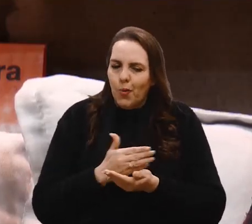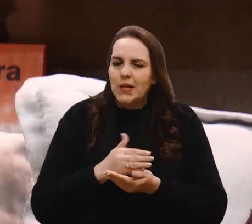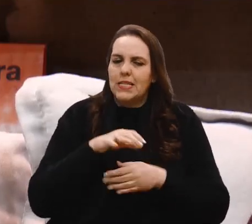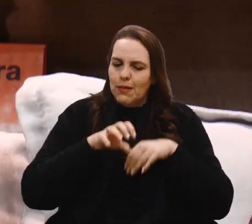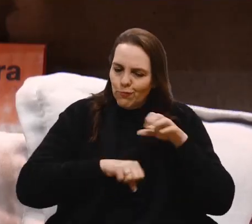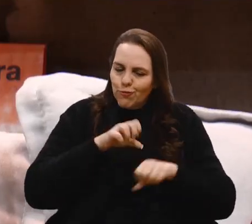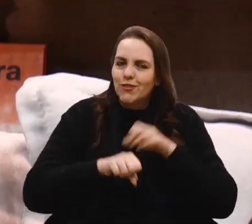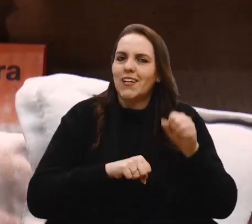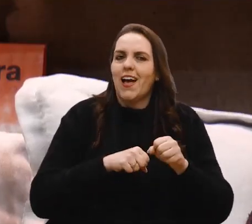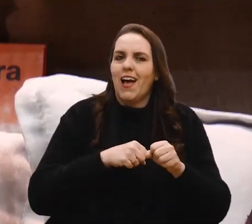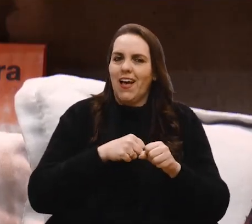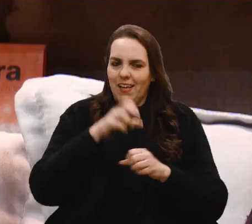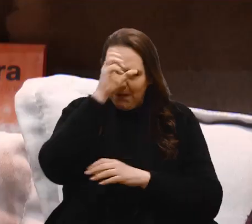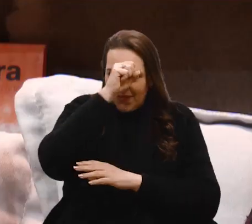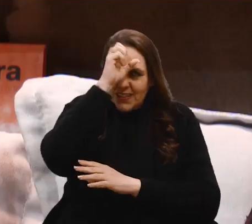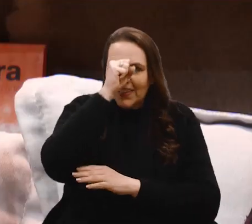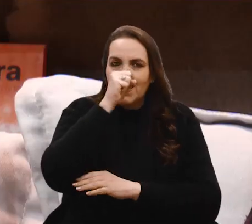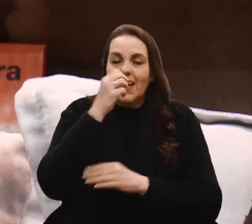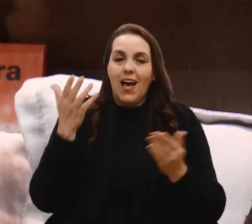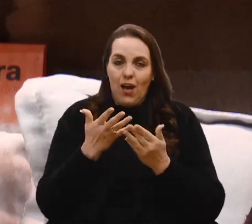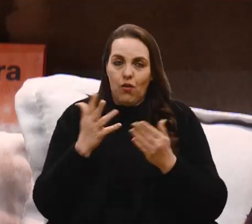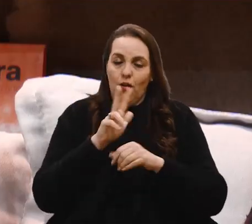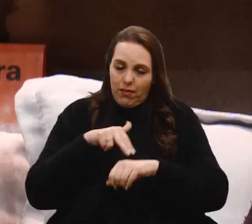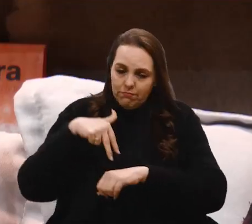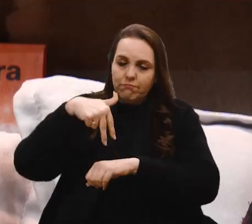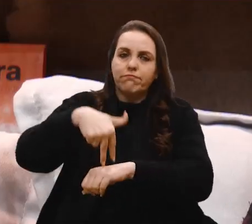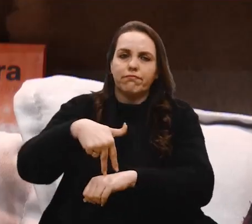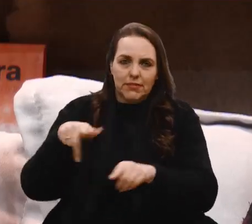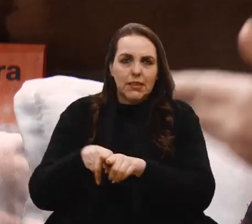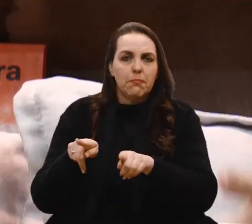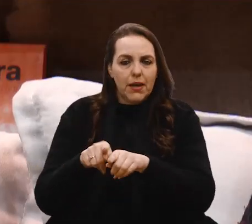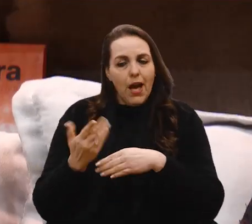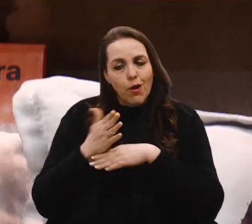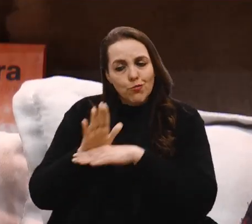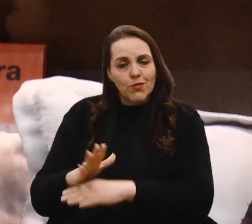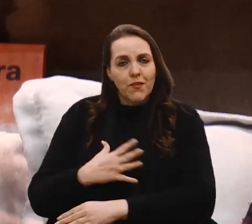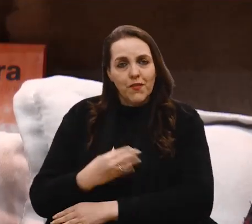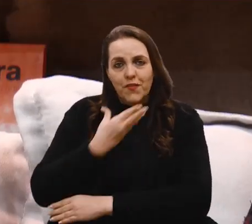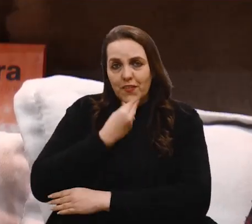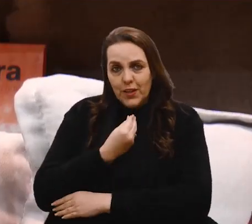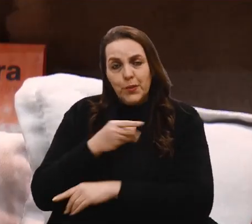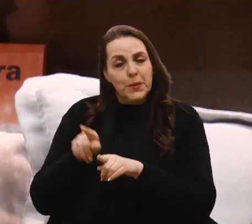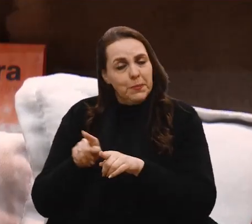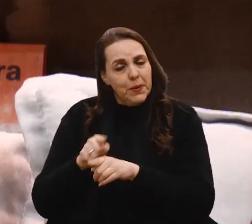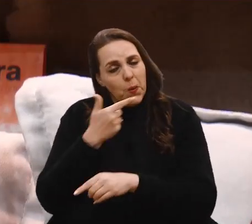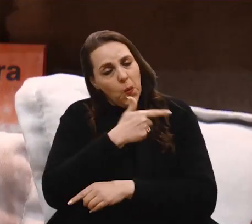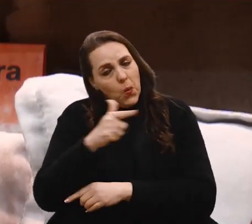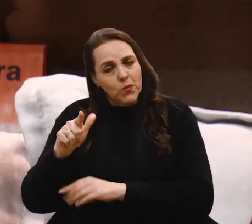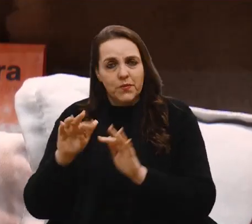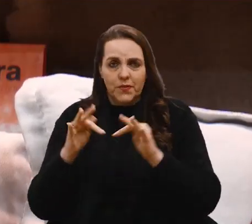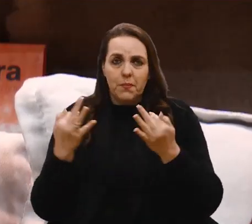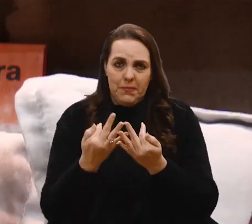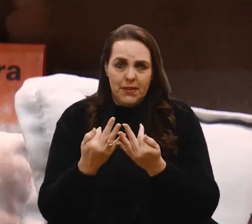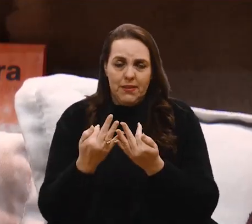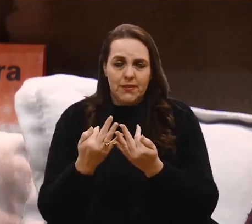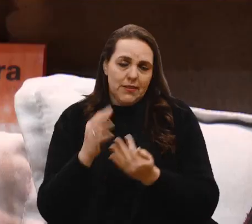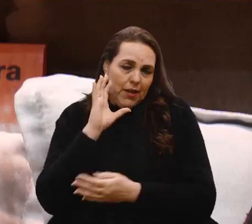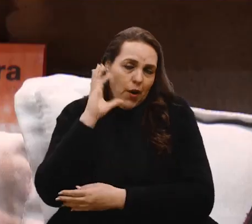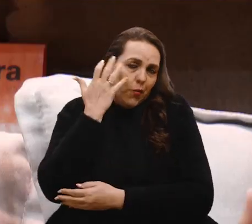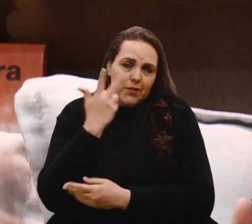atrás, e hoje então me tornei uma voz também para ajudar meu filho e outras famílias que também passam por toda essa